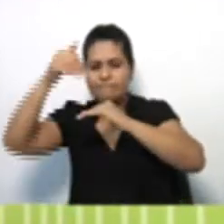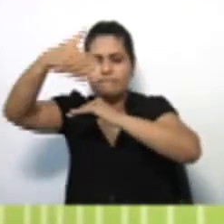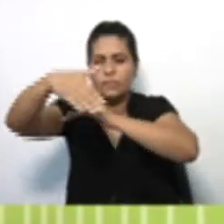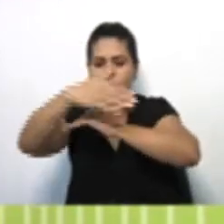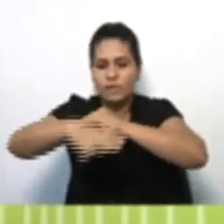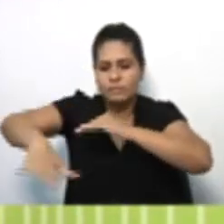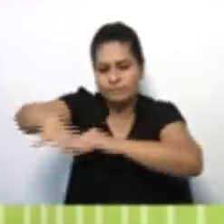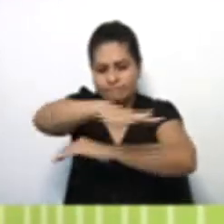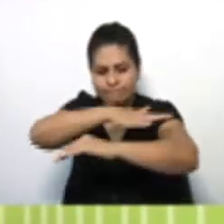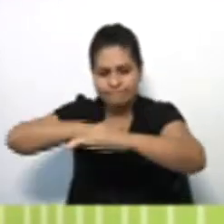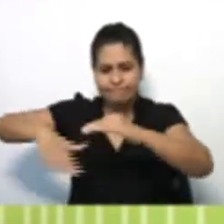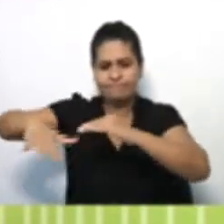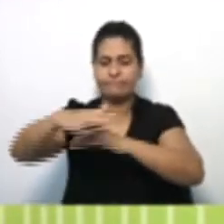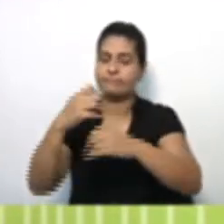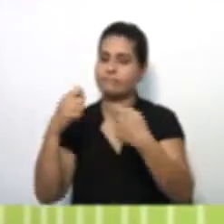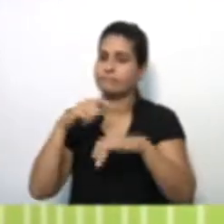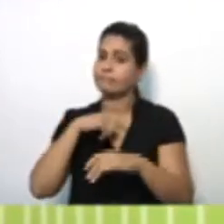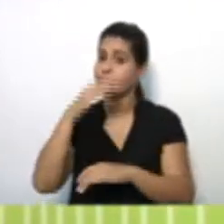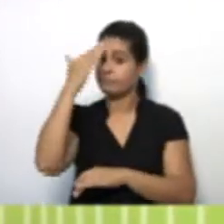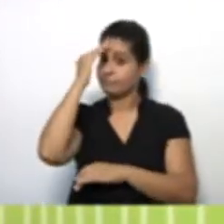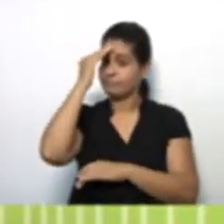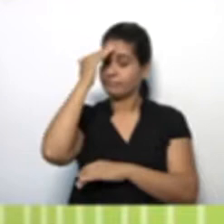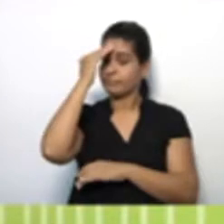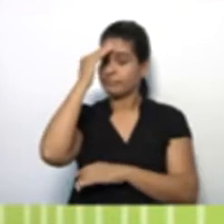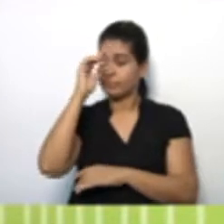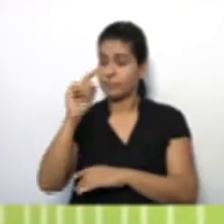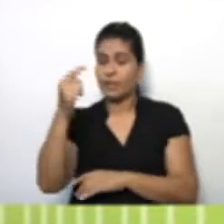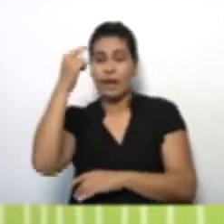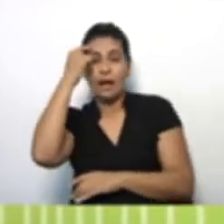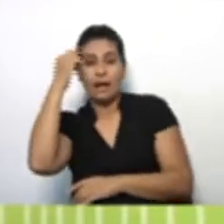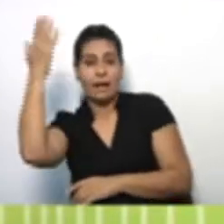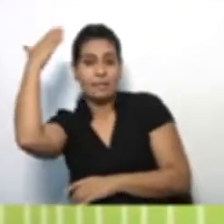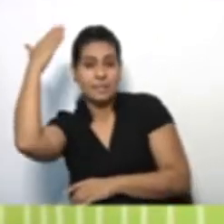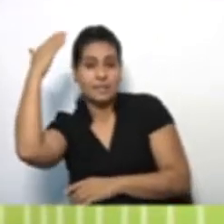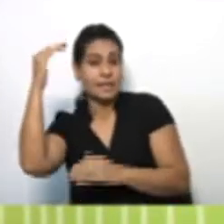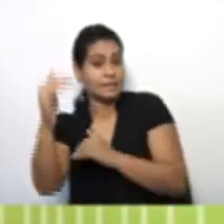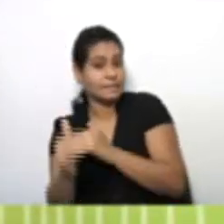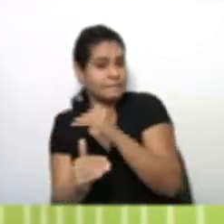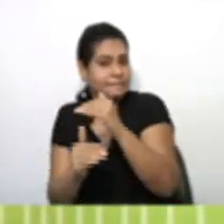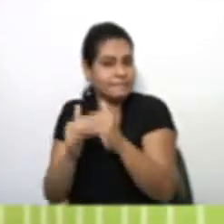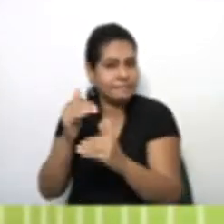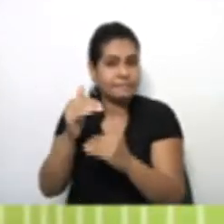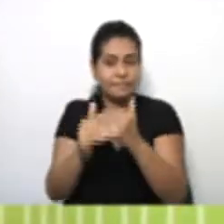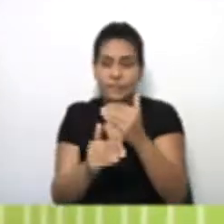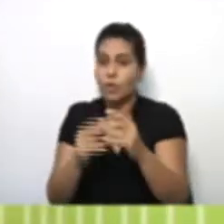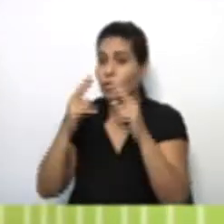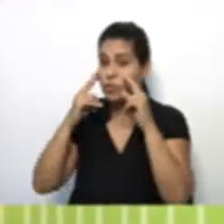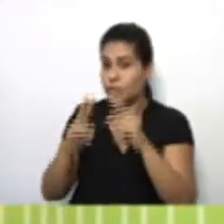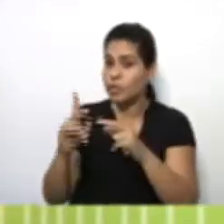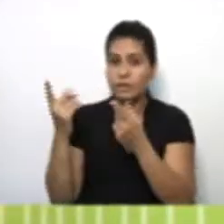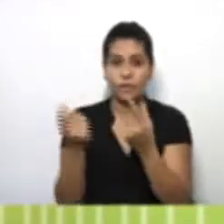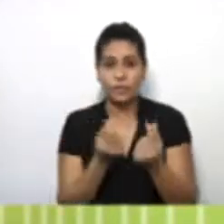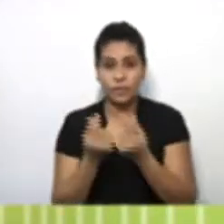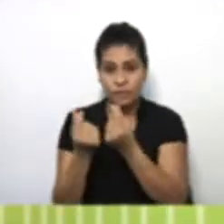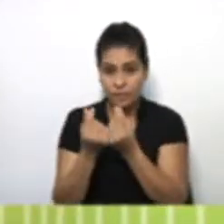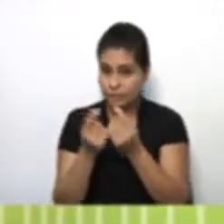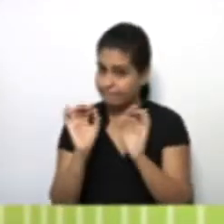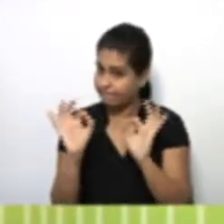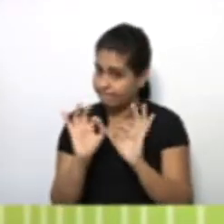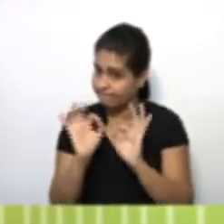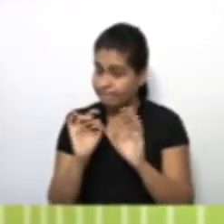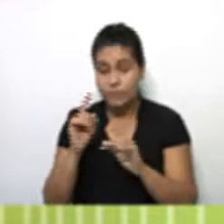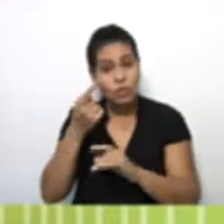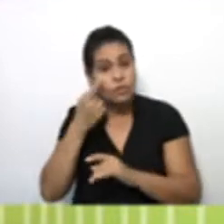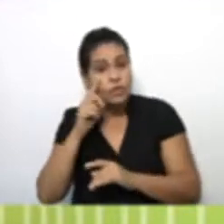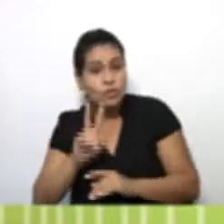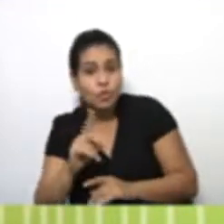está cercando. Então esse pensamento estratégico começou o quê? Né, a evoluir. Eu não vi somente aquele financeiro, não é verdade? Eu